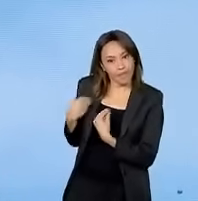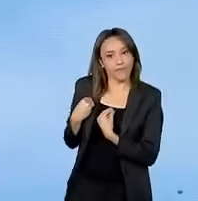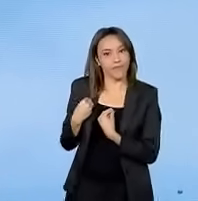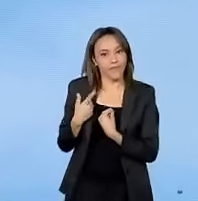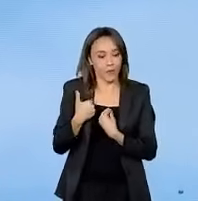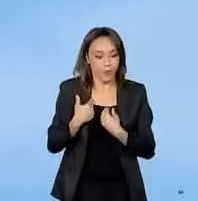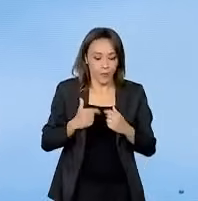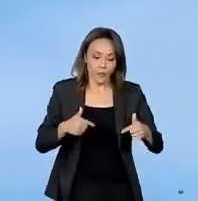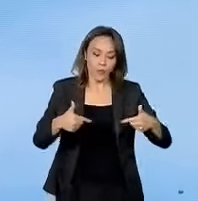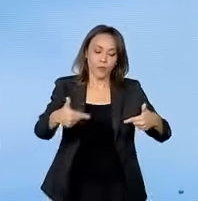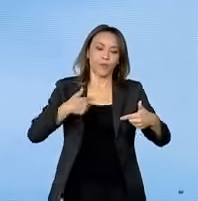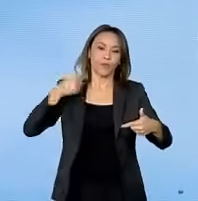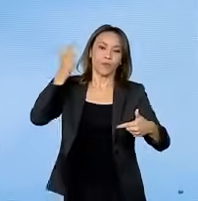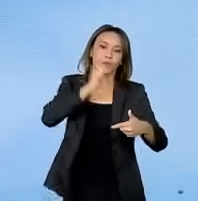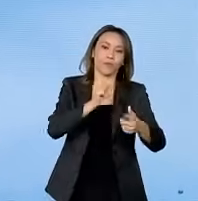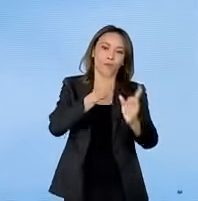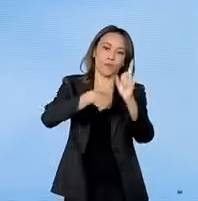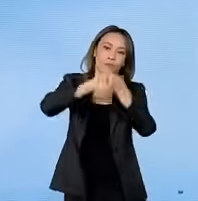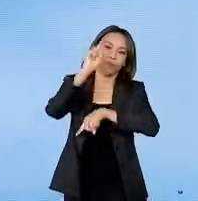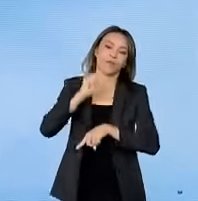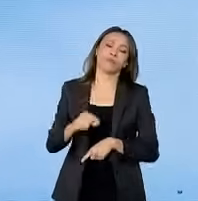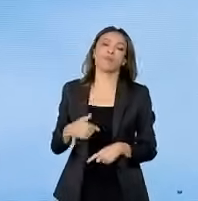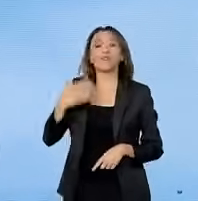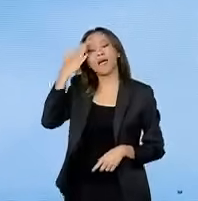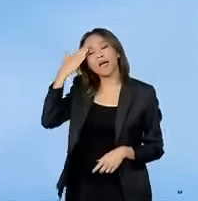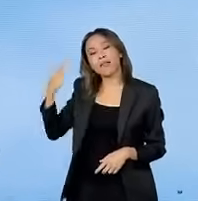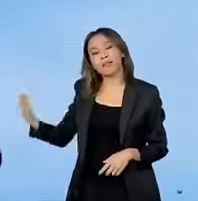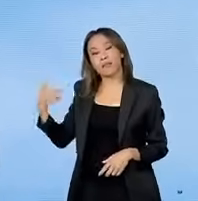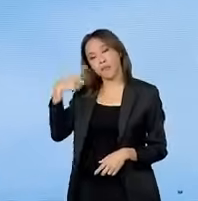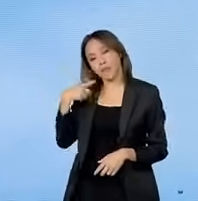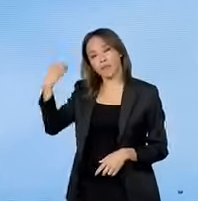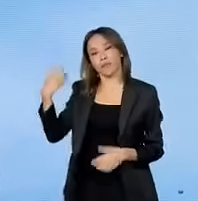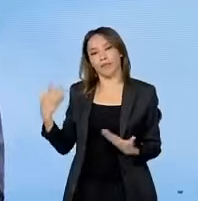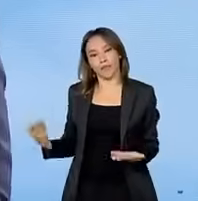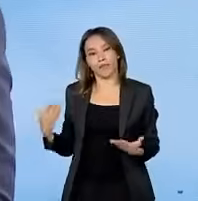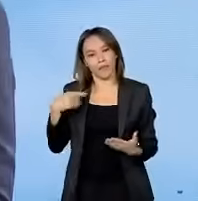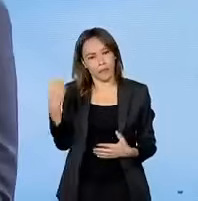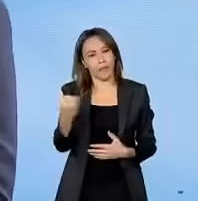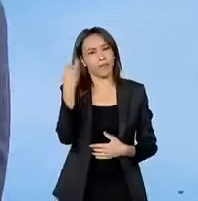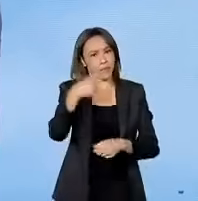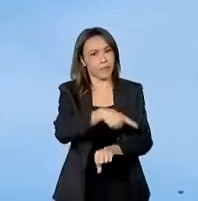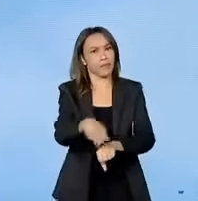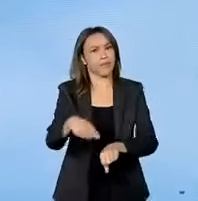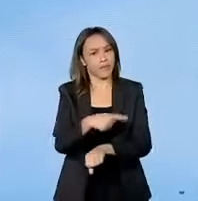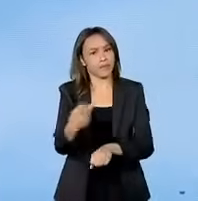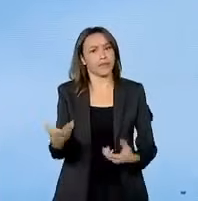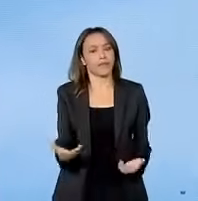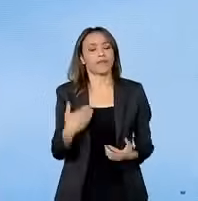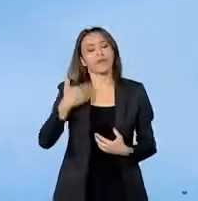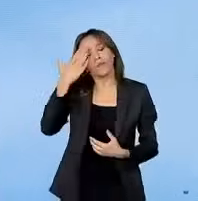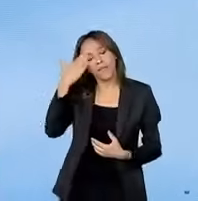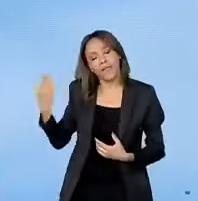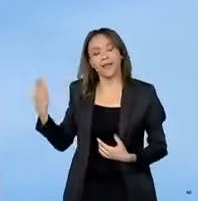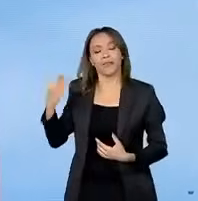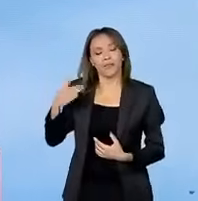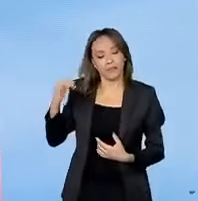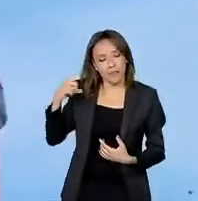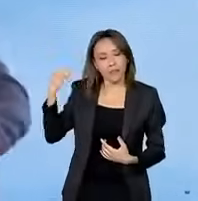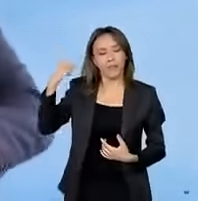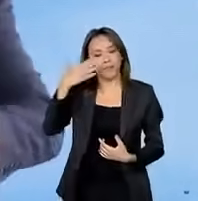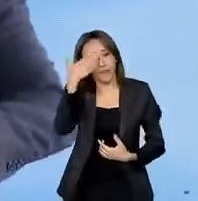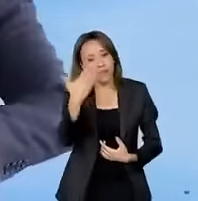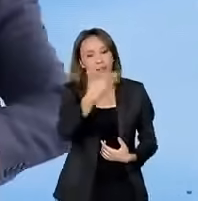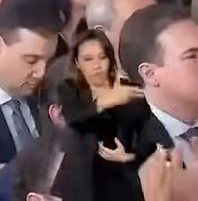de poder estar à frente do Minha Casa Minha Vida num momento tão fundamental para o país. Muito obrigado, presidente, pela oportunidade. Obrigado a todos